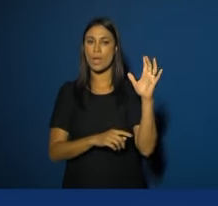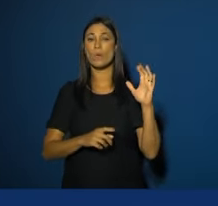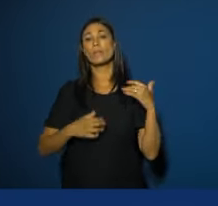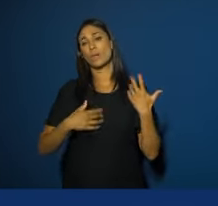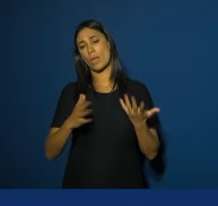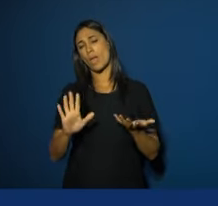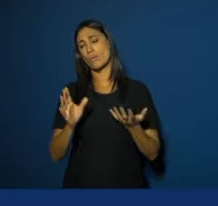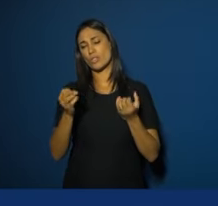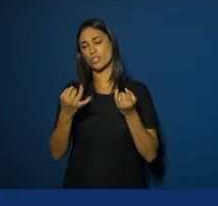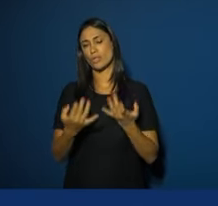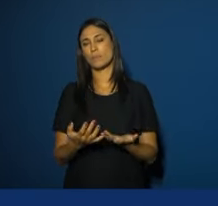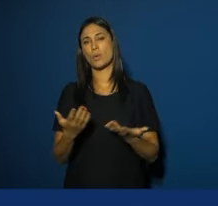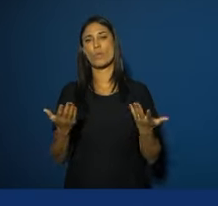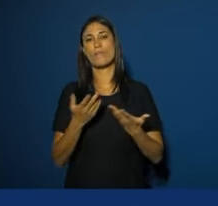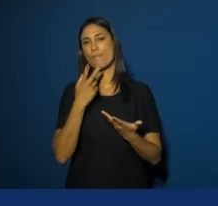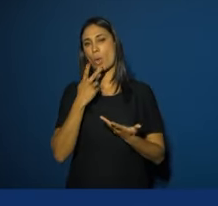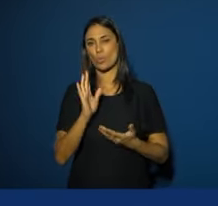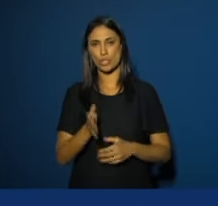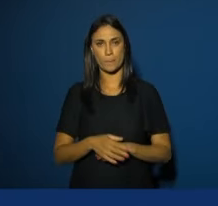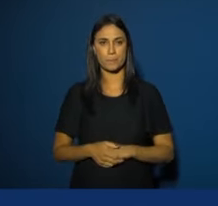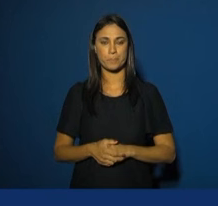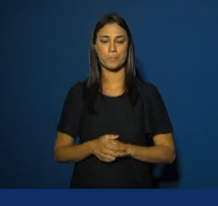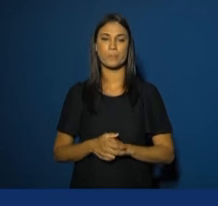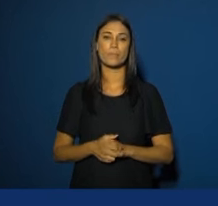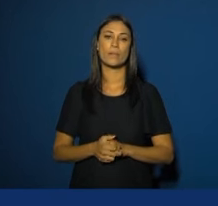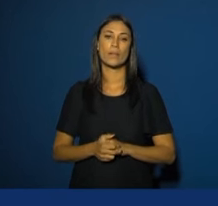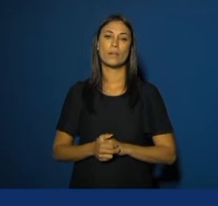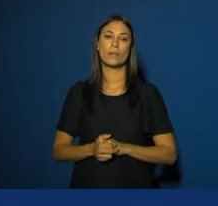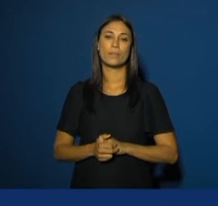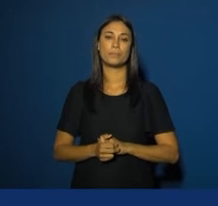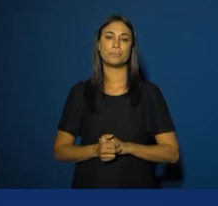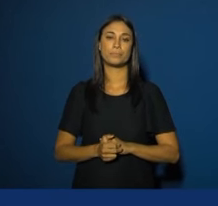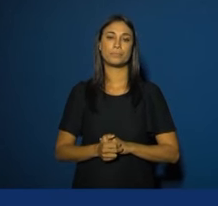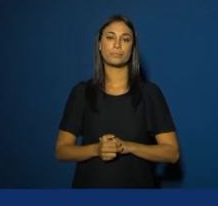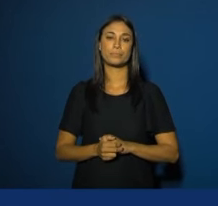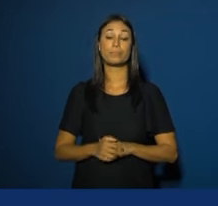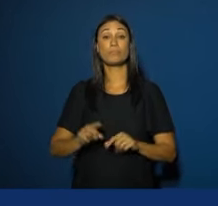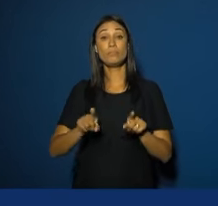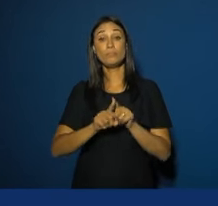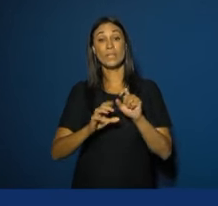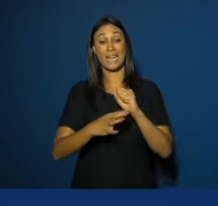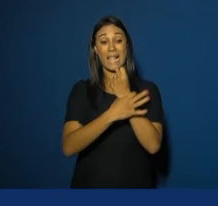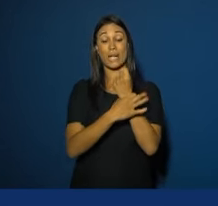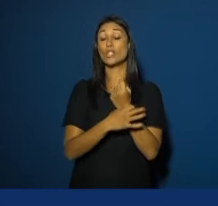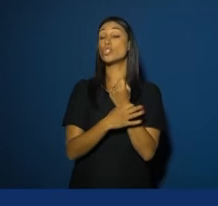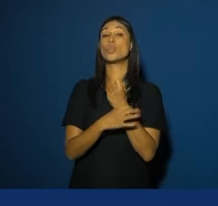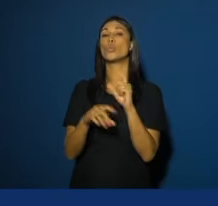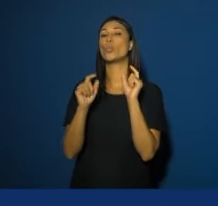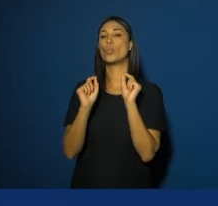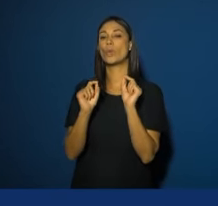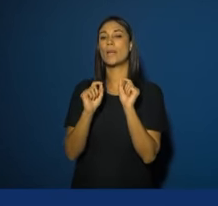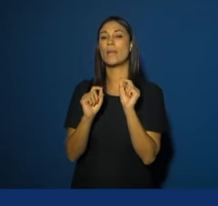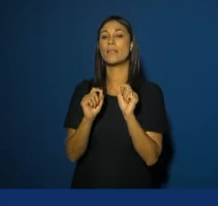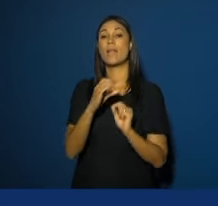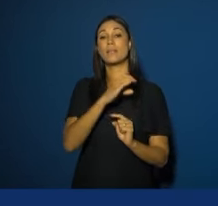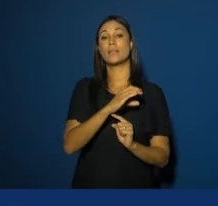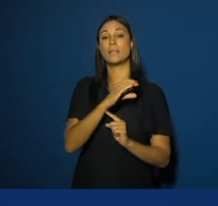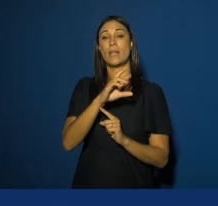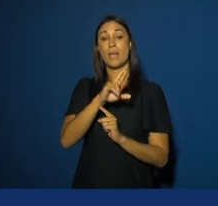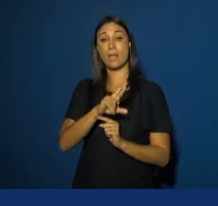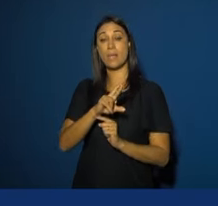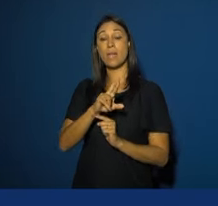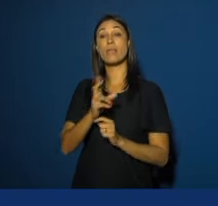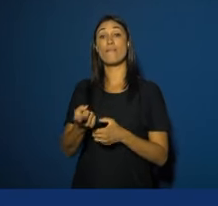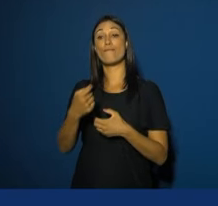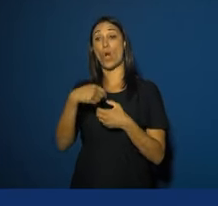disso que nós falamos aqui e isso garante uma outra coisa porque garante que a CCR volte